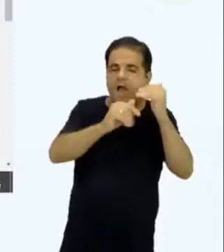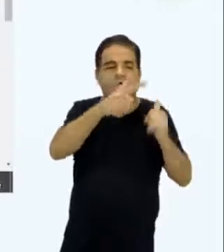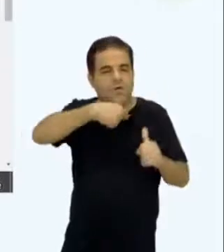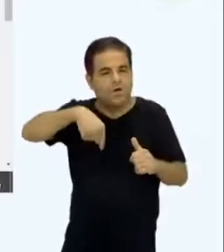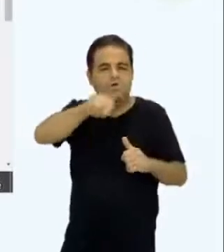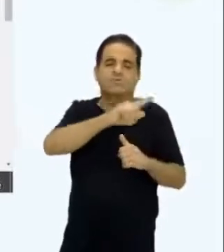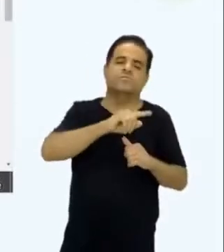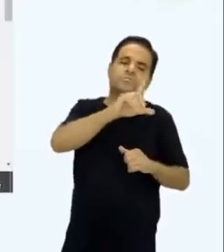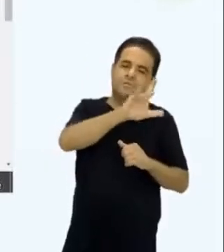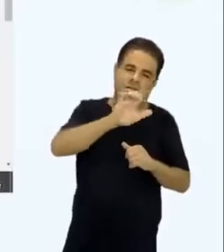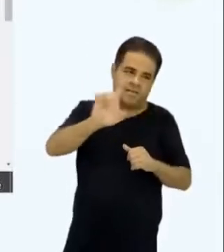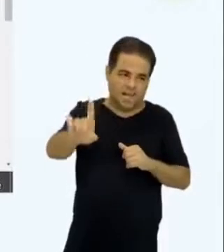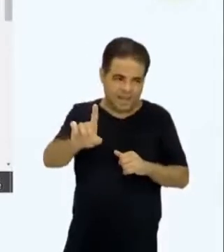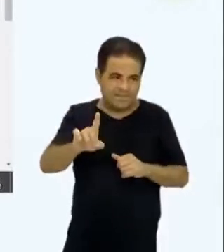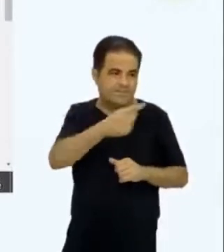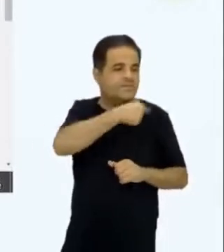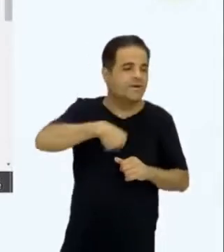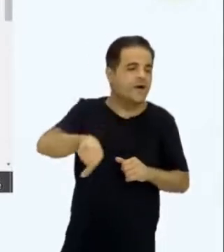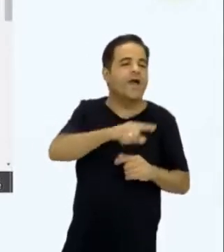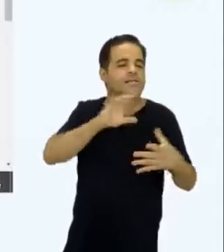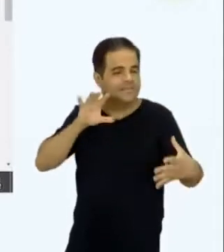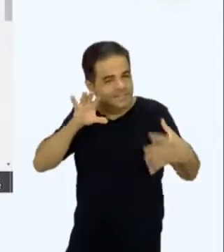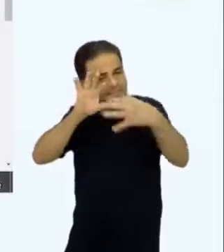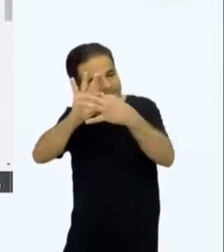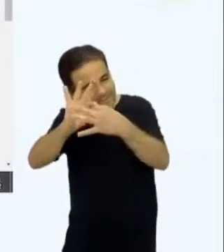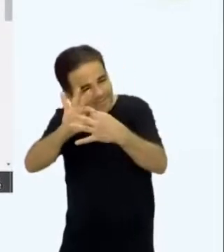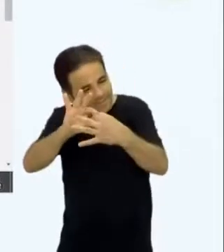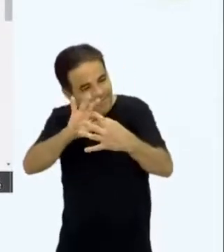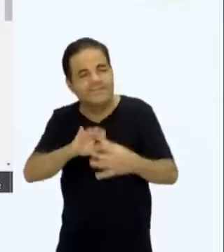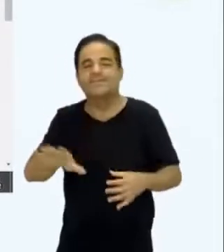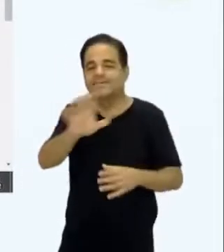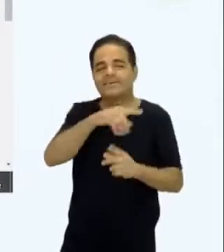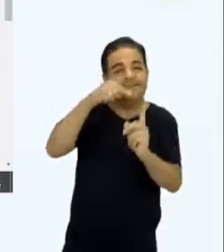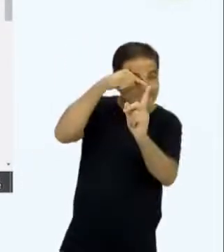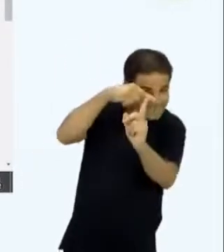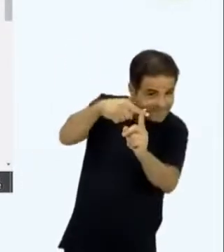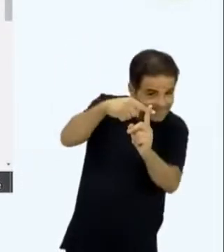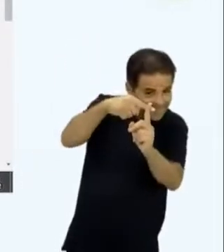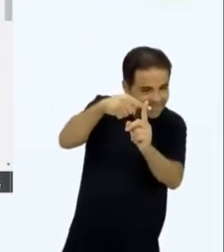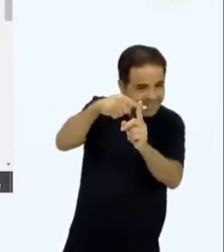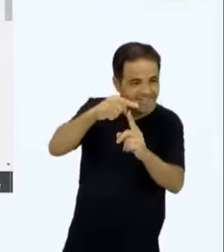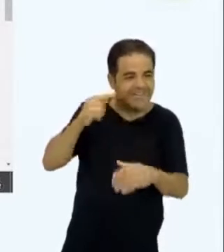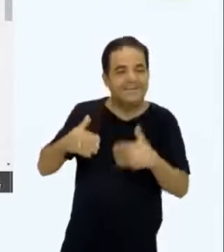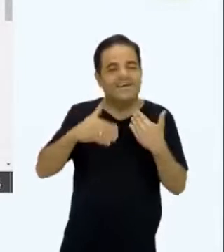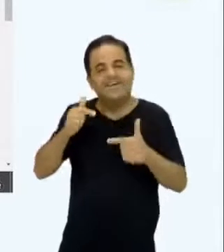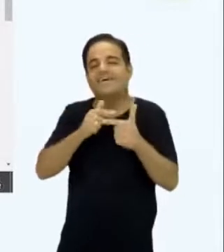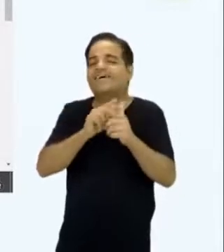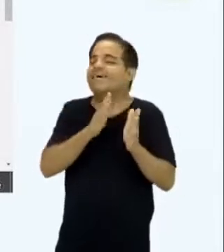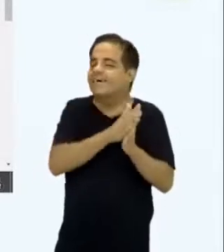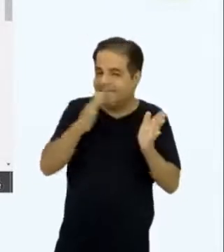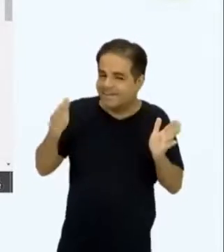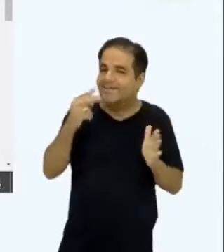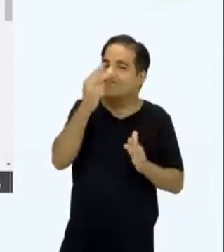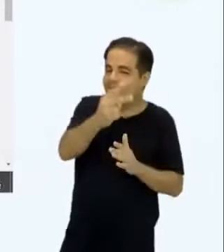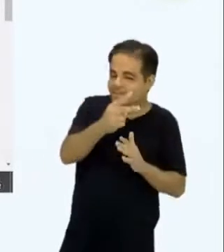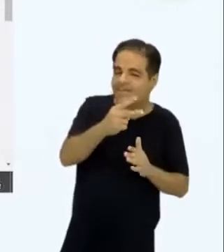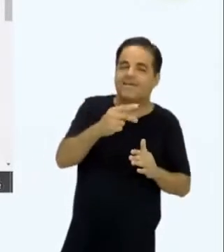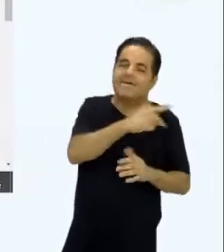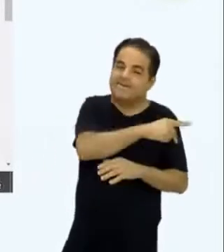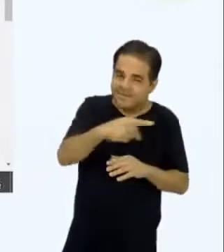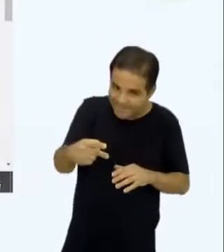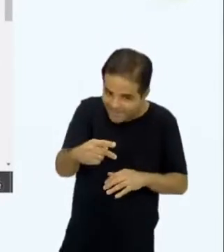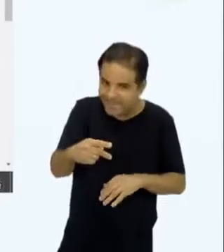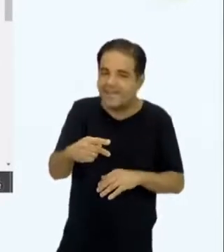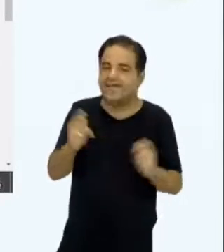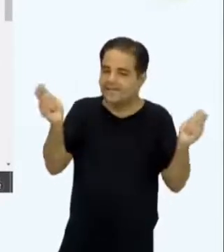LED. Então, nós ligamos aqui no lado positivo o terminal 2 do nosso potenciômetro. Então,